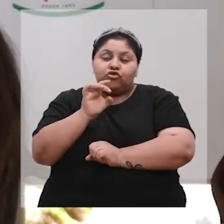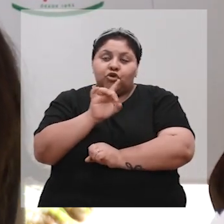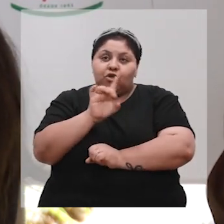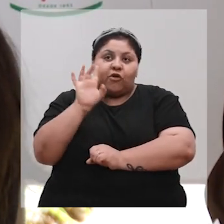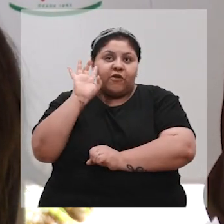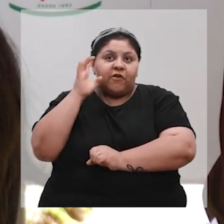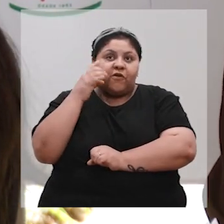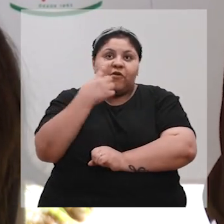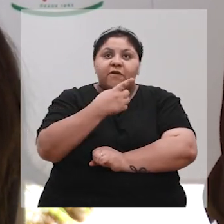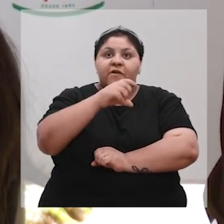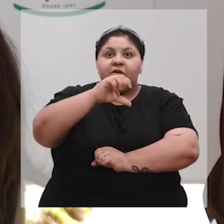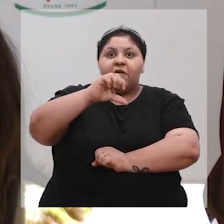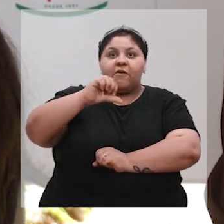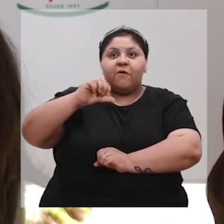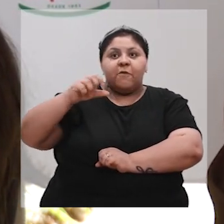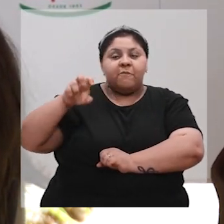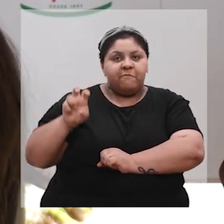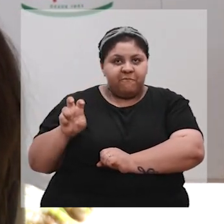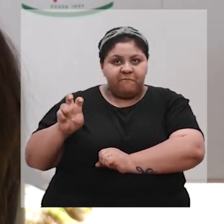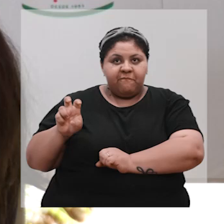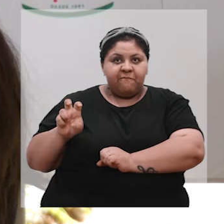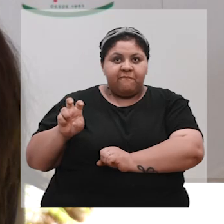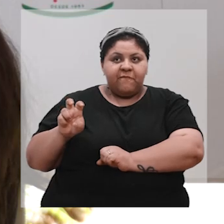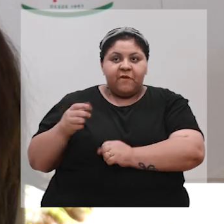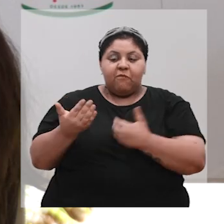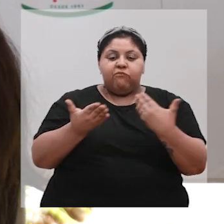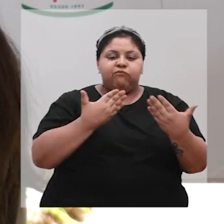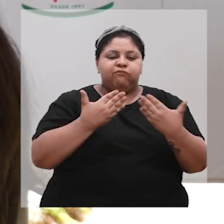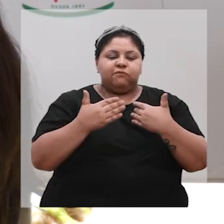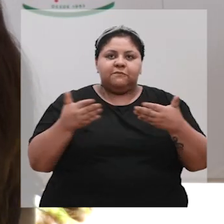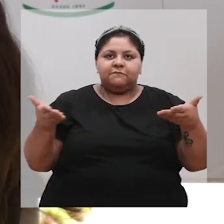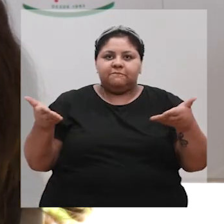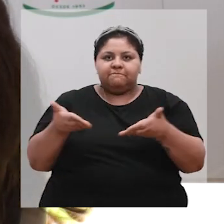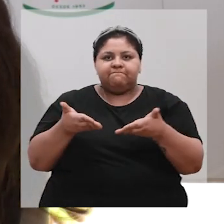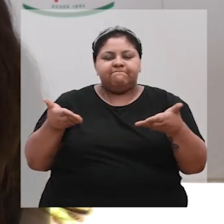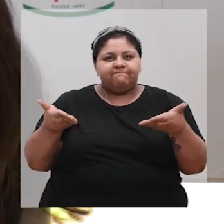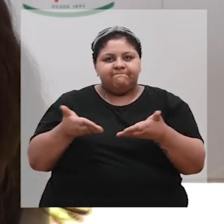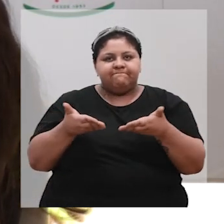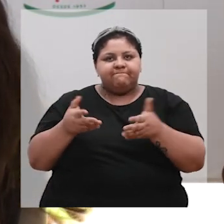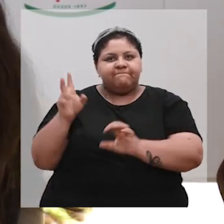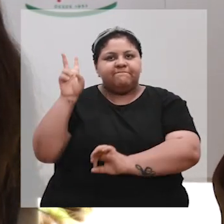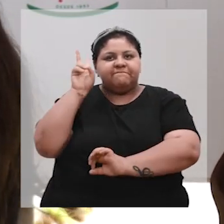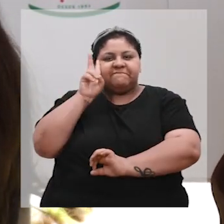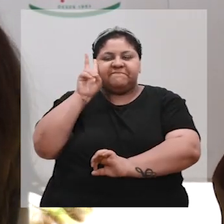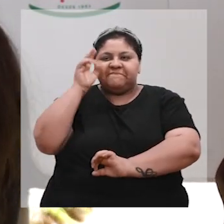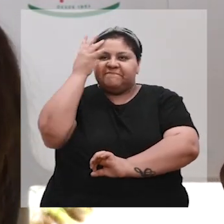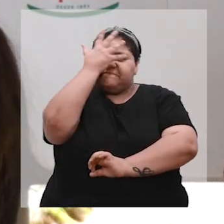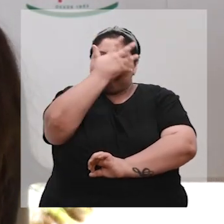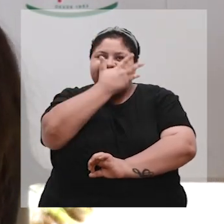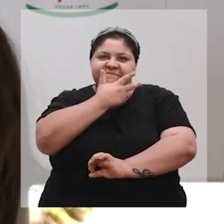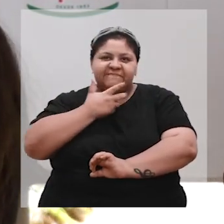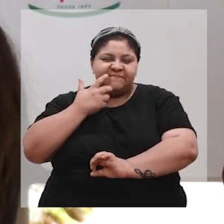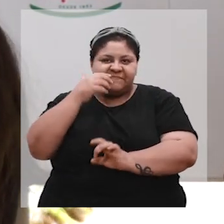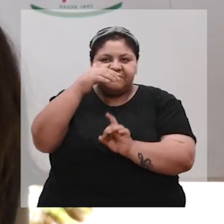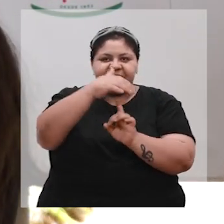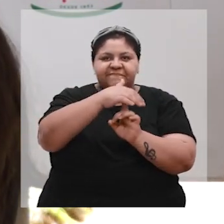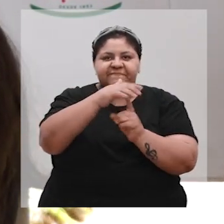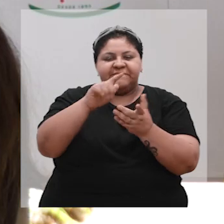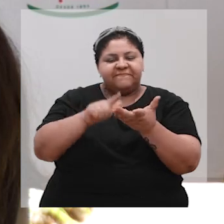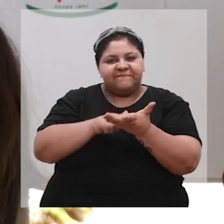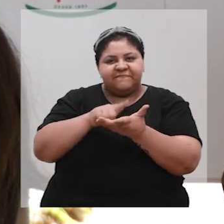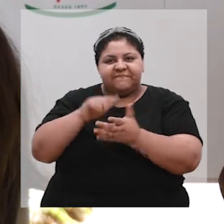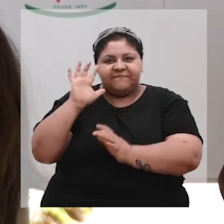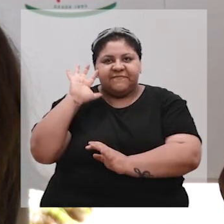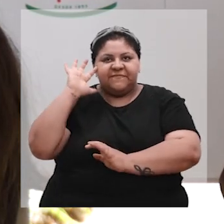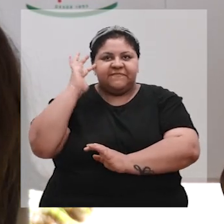em 1995. Para conversar conosco sobre essa história bela desta feira que